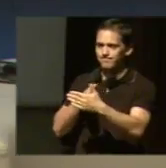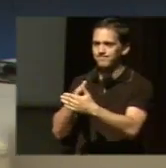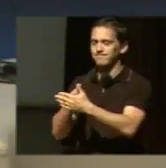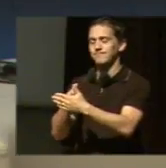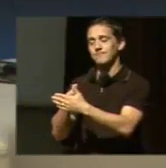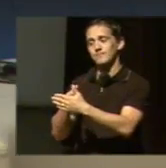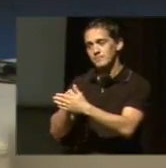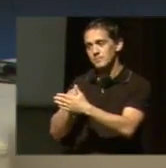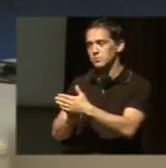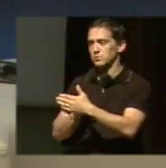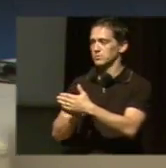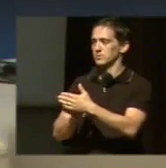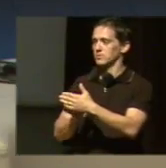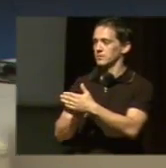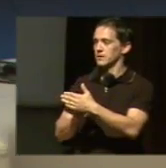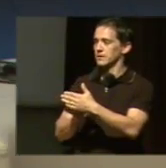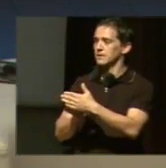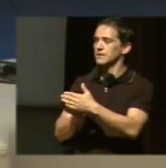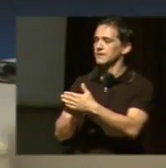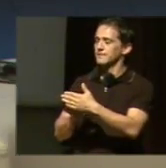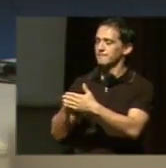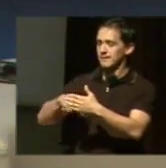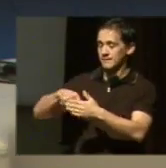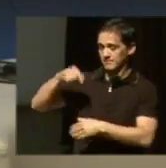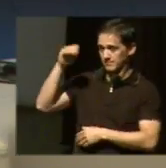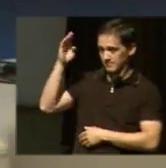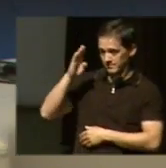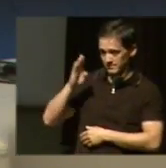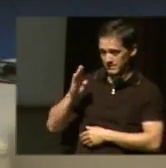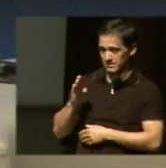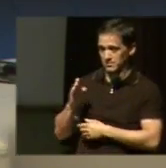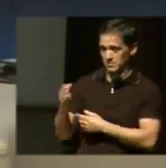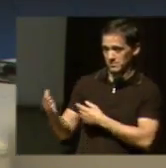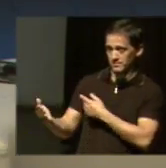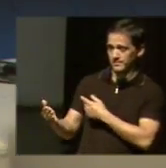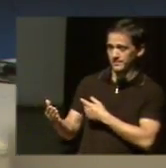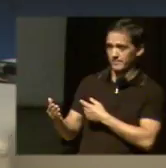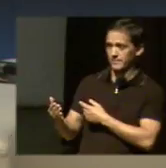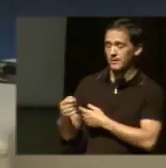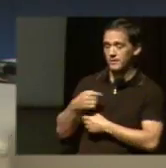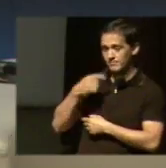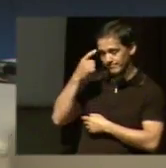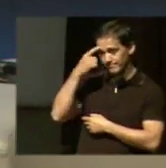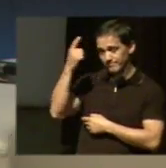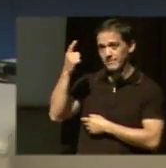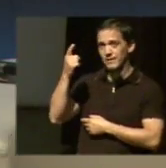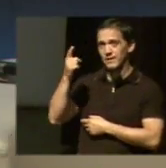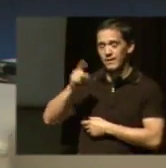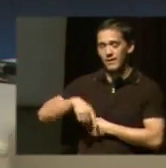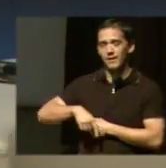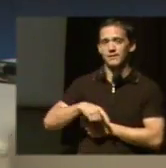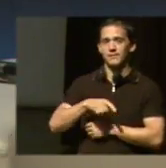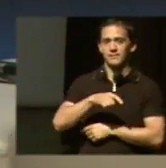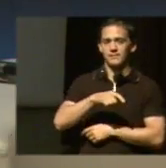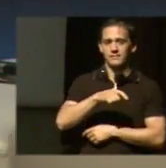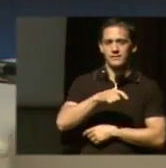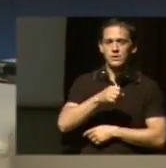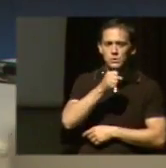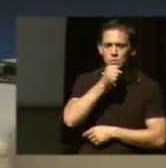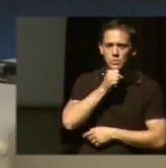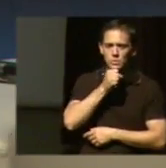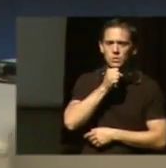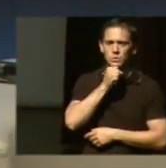colocou, e acho que vale muito para o Brasil. O que me chamou a atenção é aquela imagem que existem pessoas idosas que